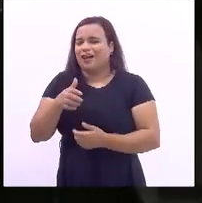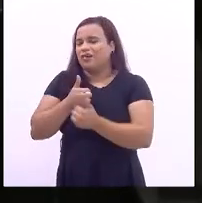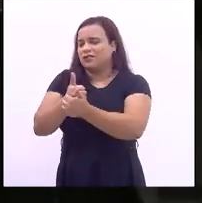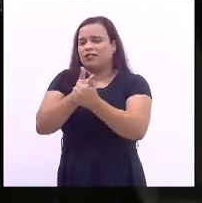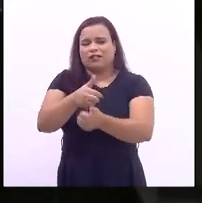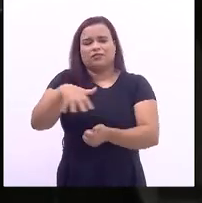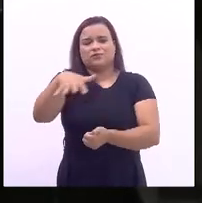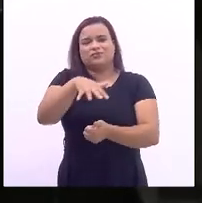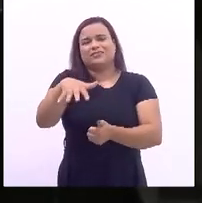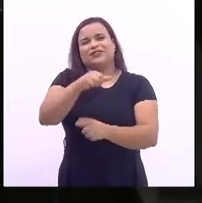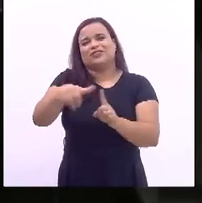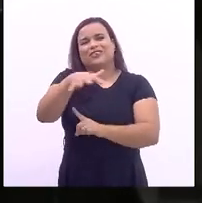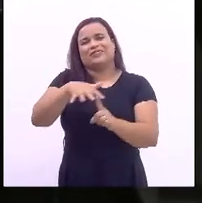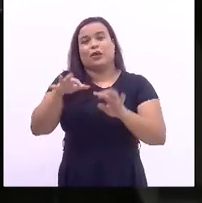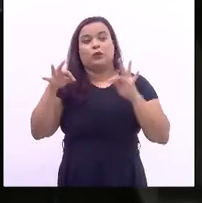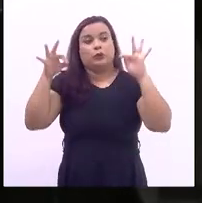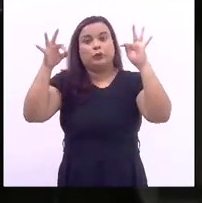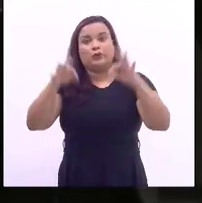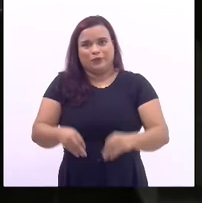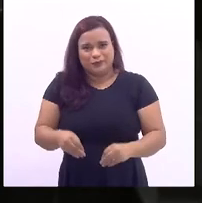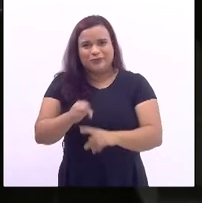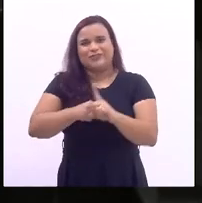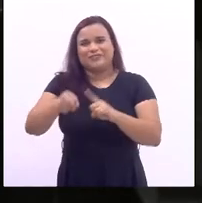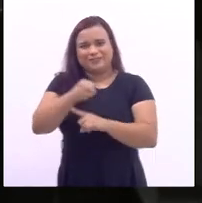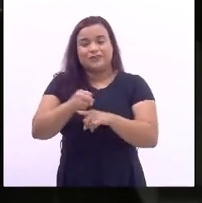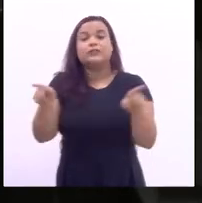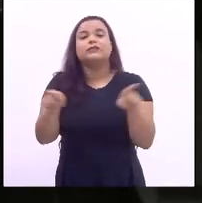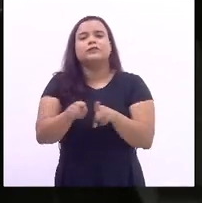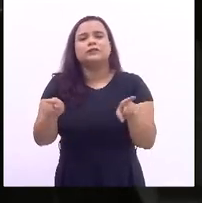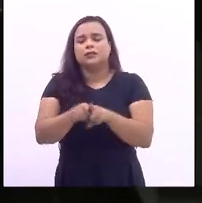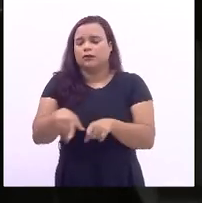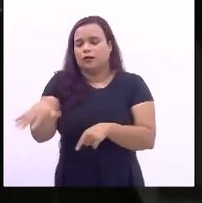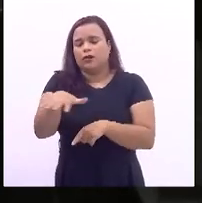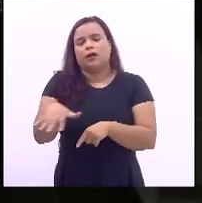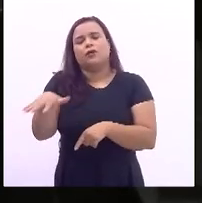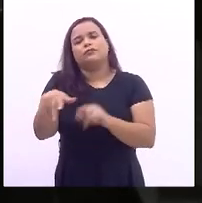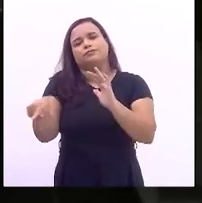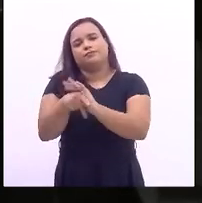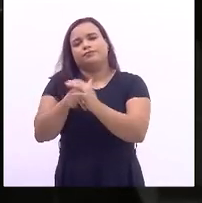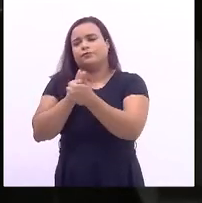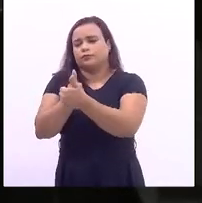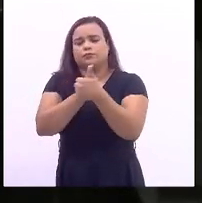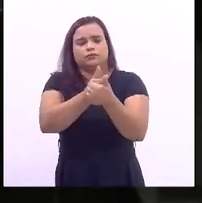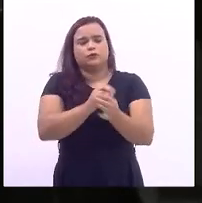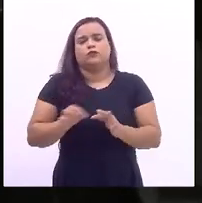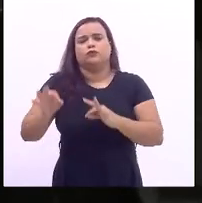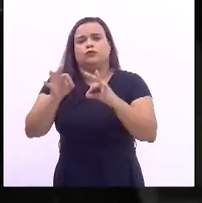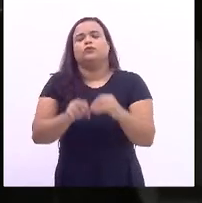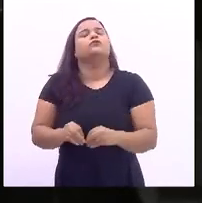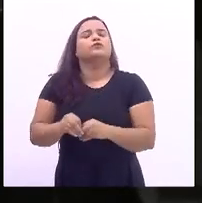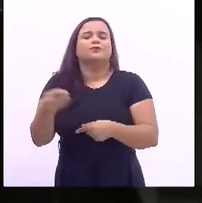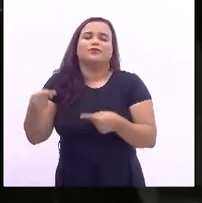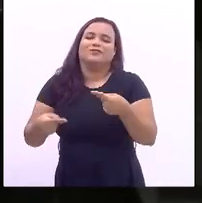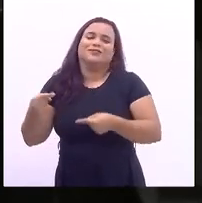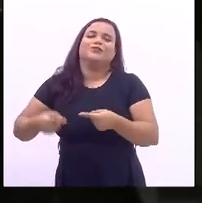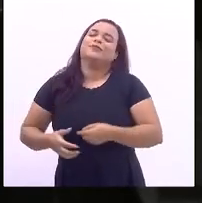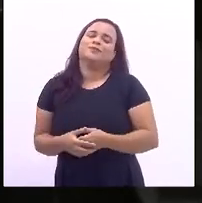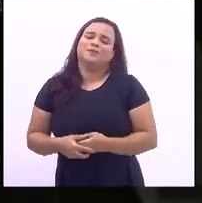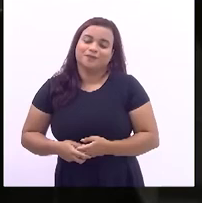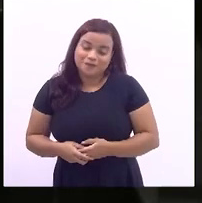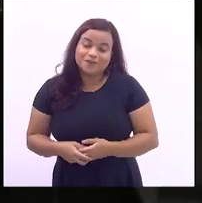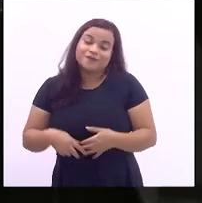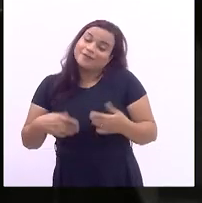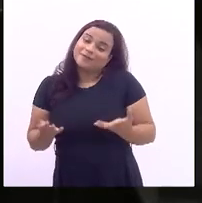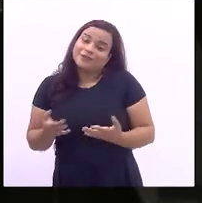sociais e em todos os segmentos políticos eu acho que é seu lado